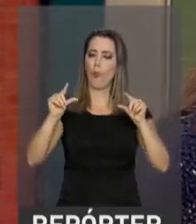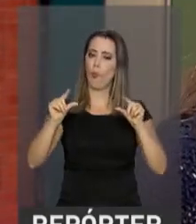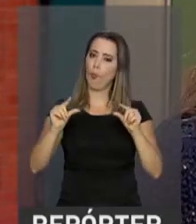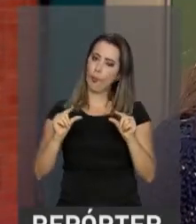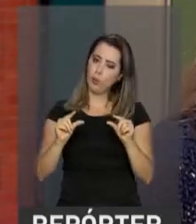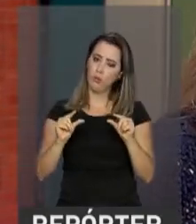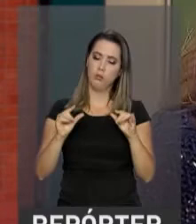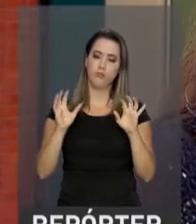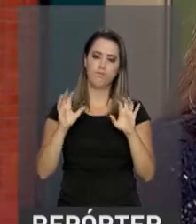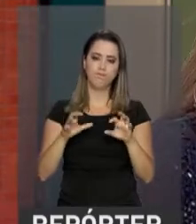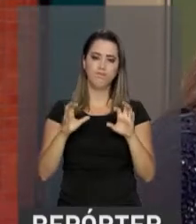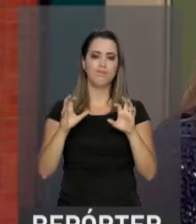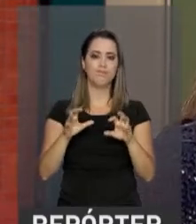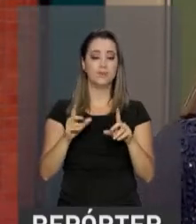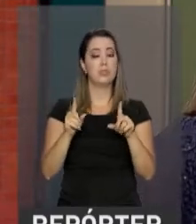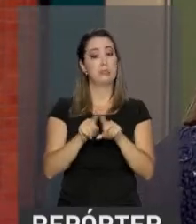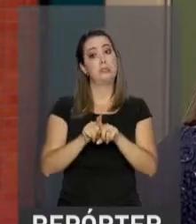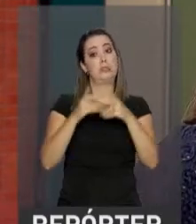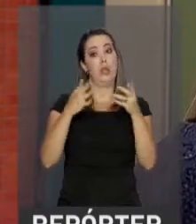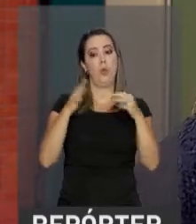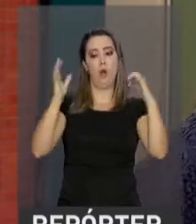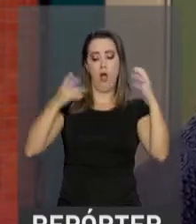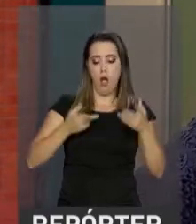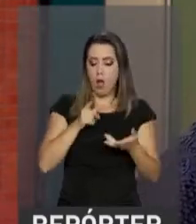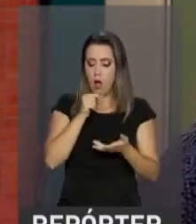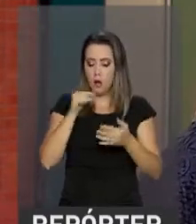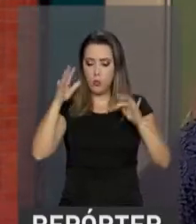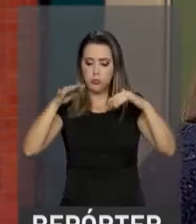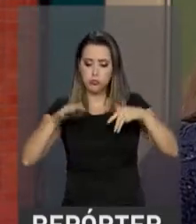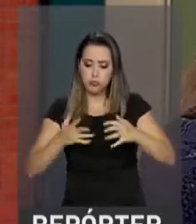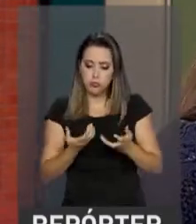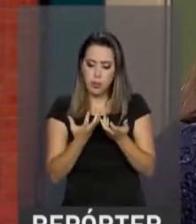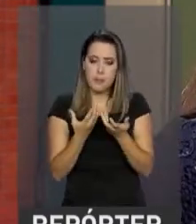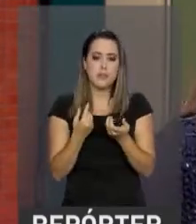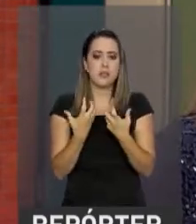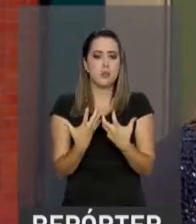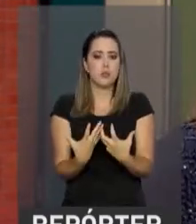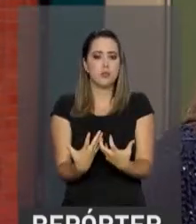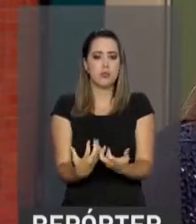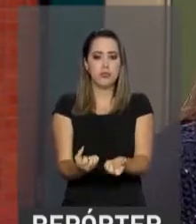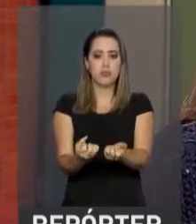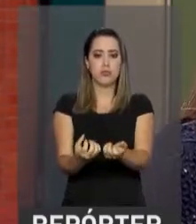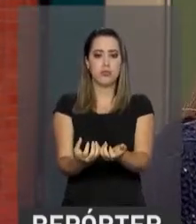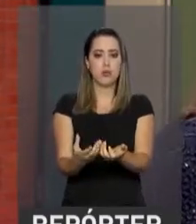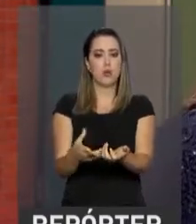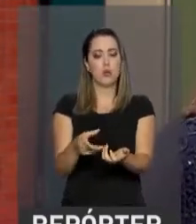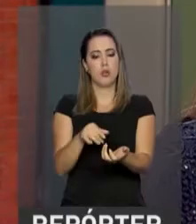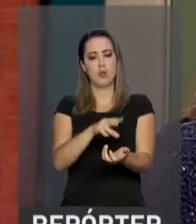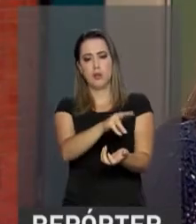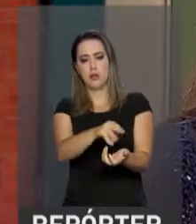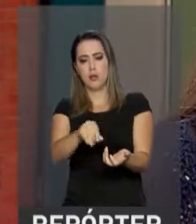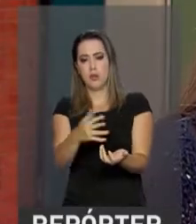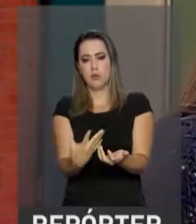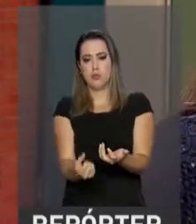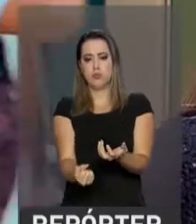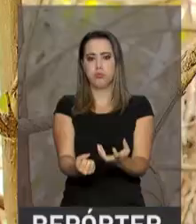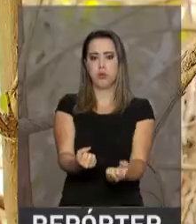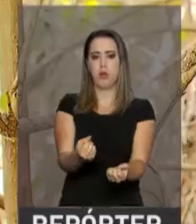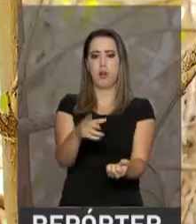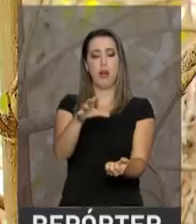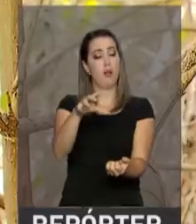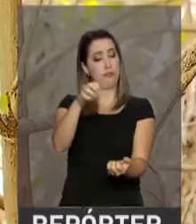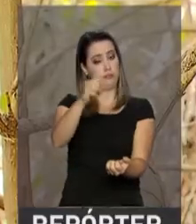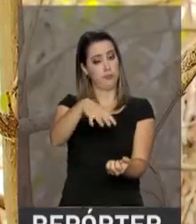então tem que fazer que toda essa água que chuva, infiltre, né? Então, por isso a importância da preservação das nascentes.